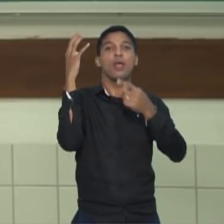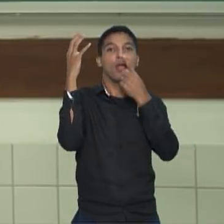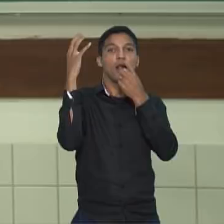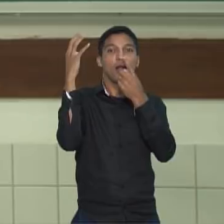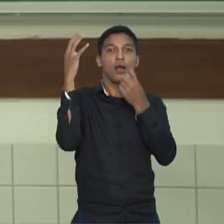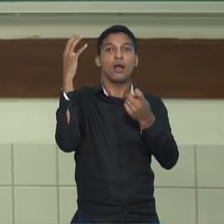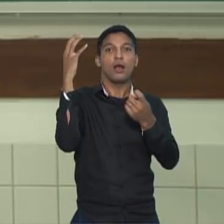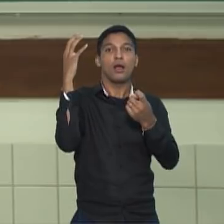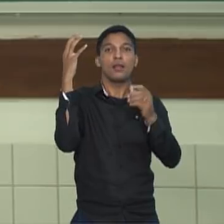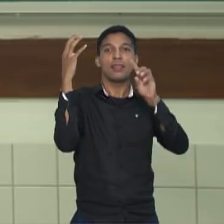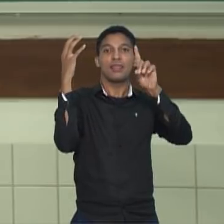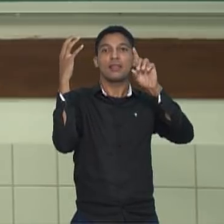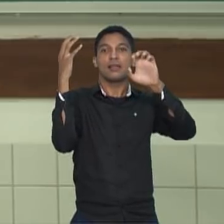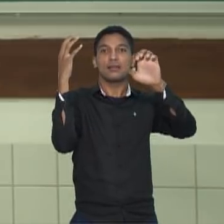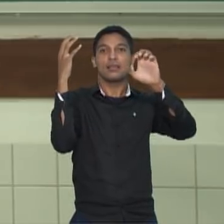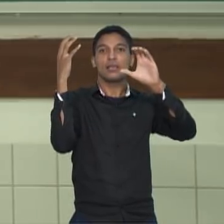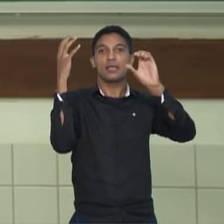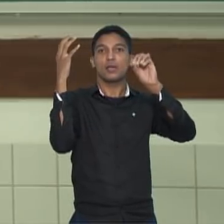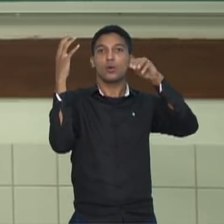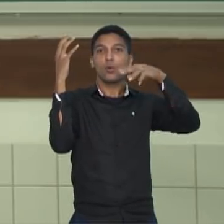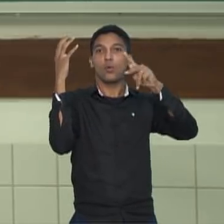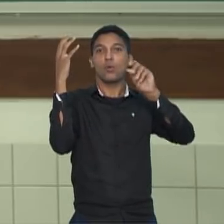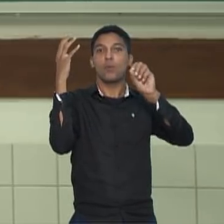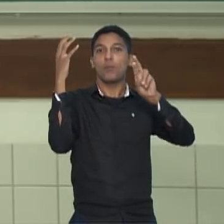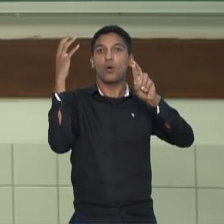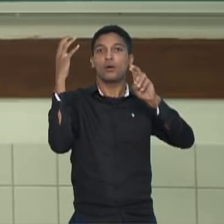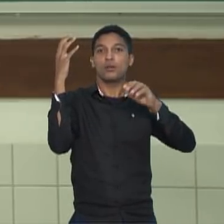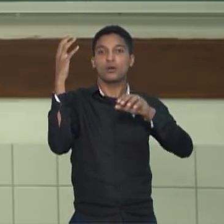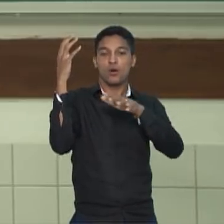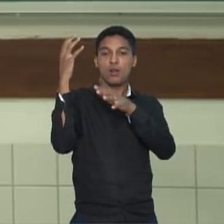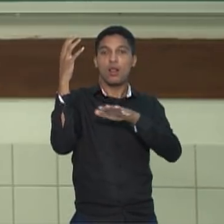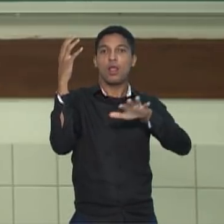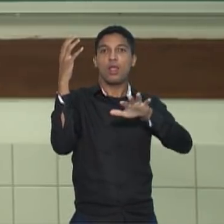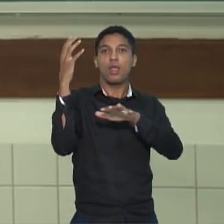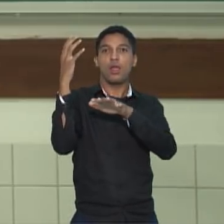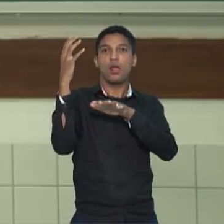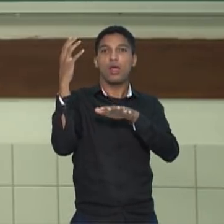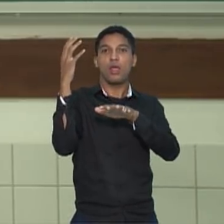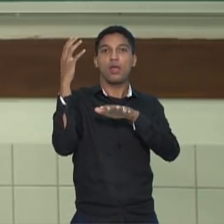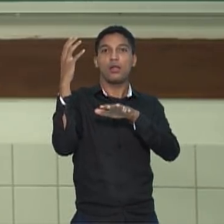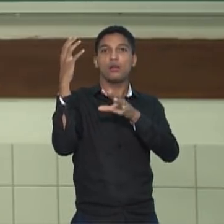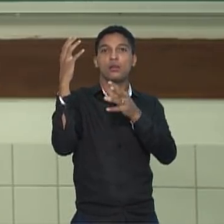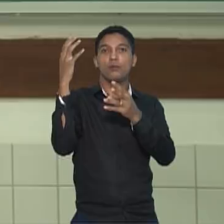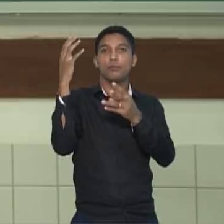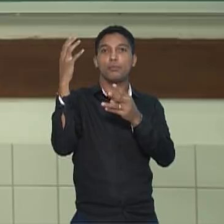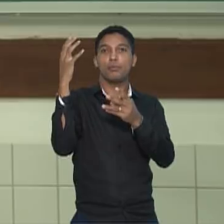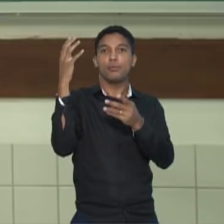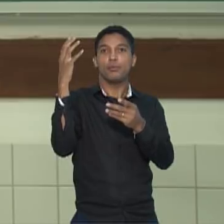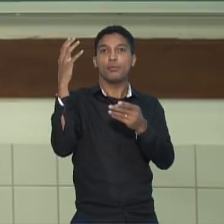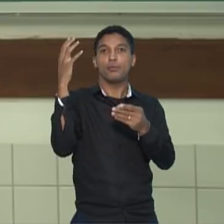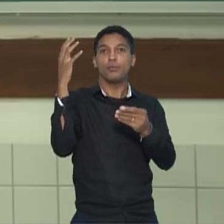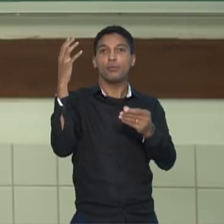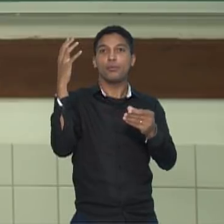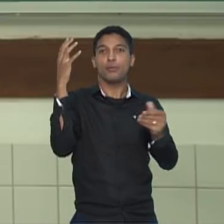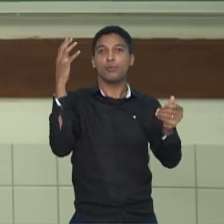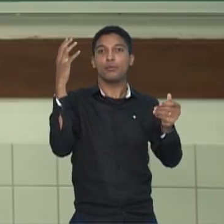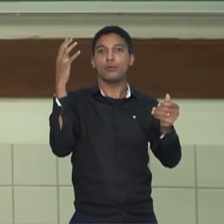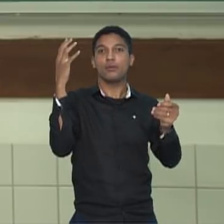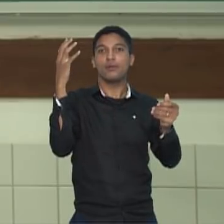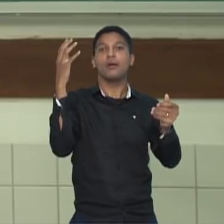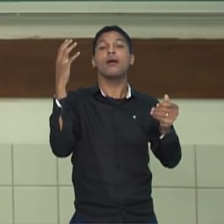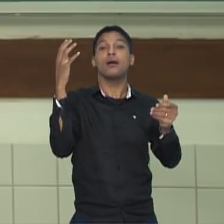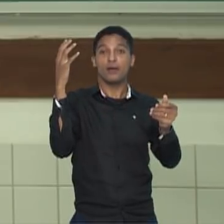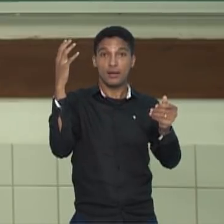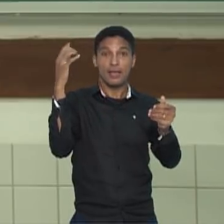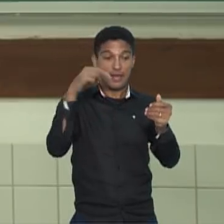Quando ela começa a se decompor, ela contribui para a formação da matéria orgânica. Ah, mas professora, só uma folha já vai dar